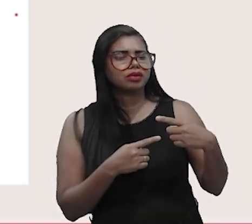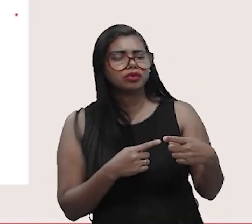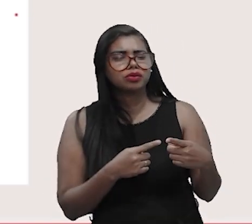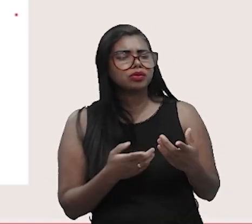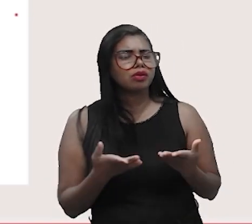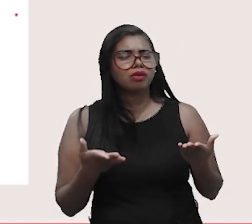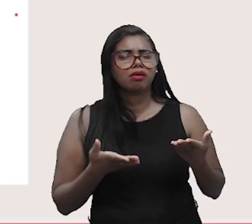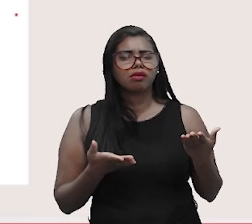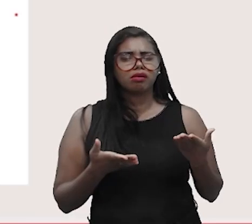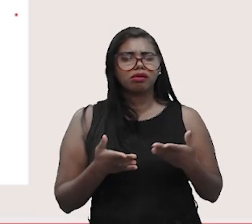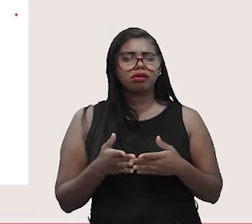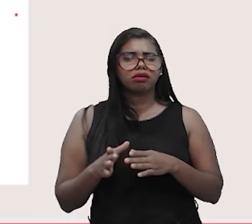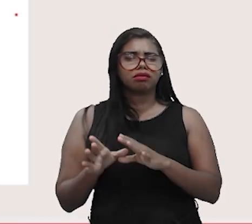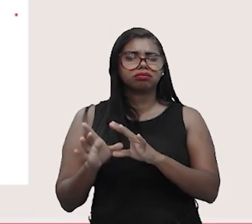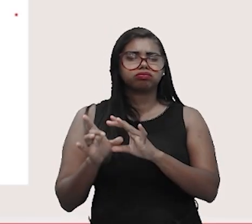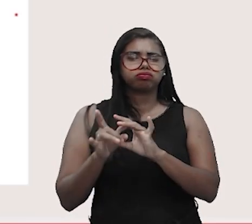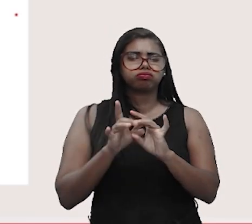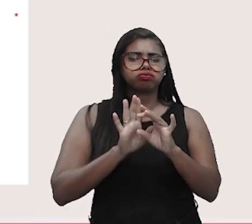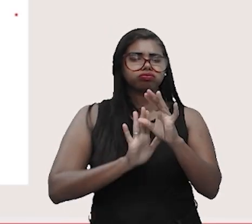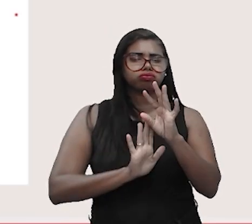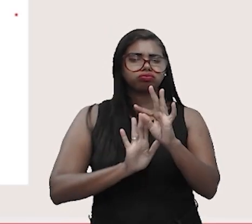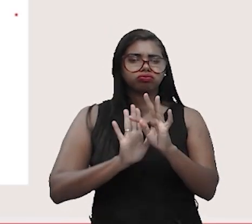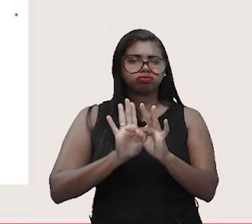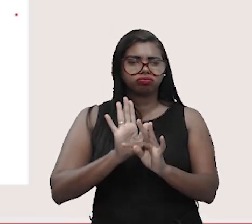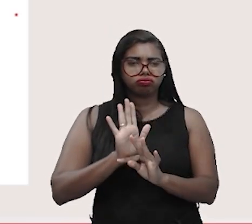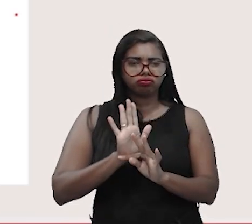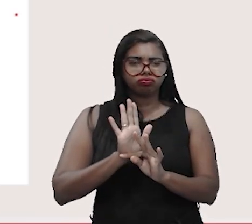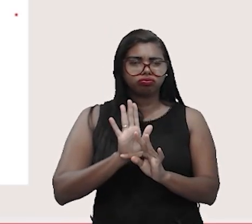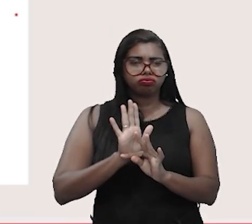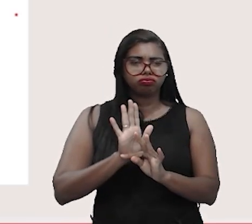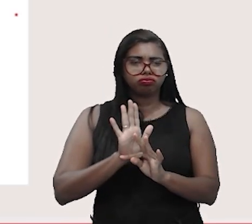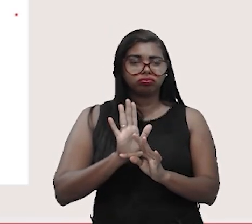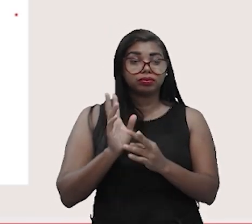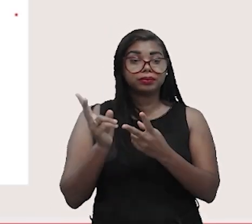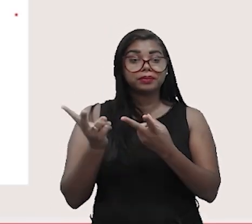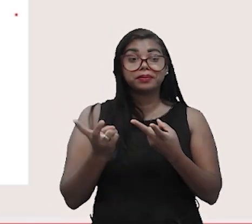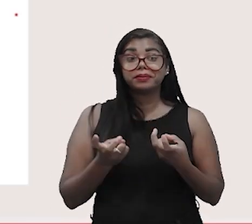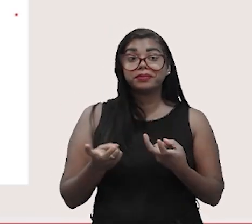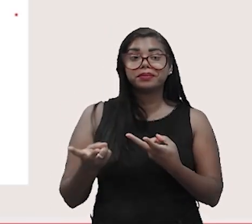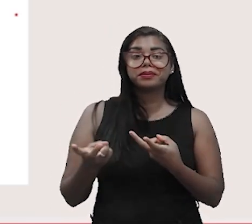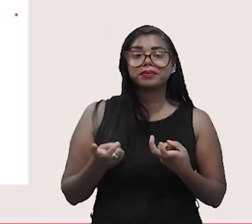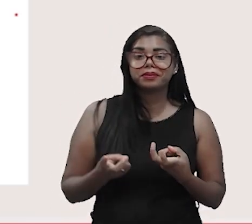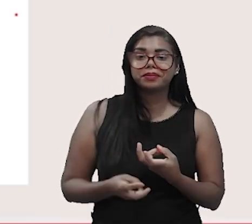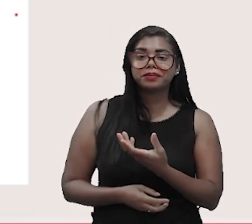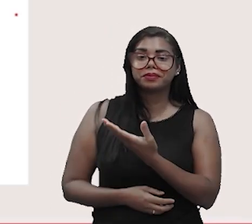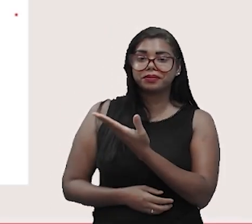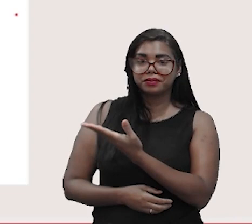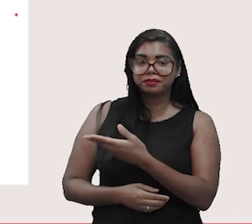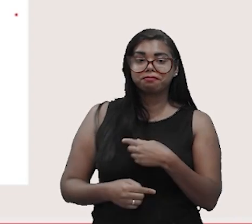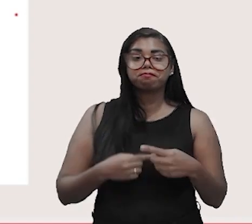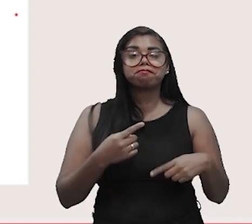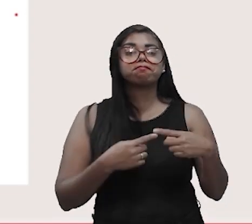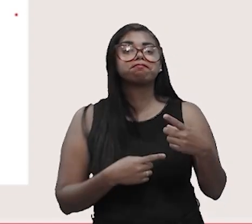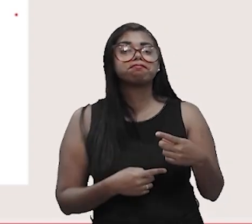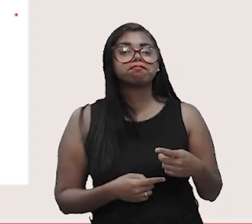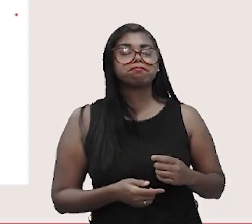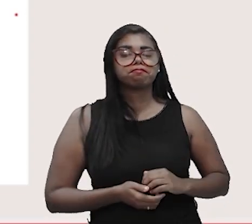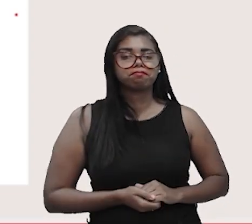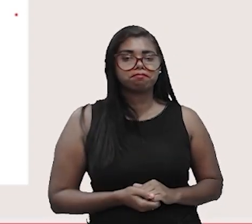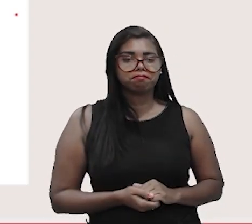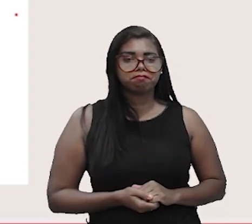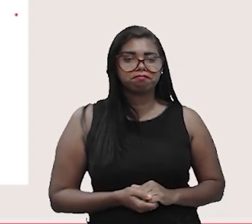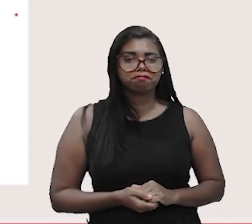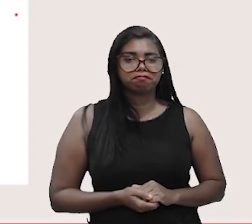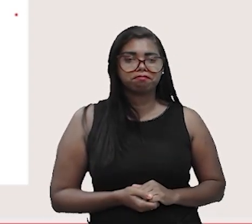passagem do texto que deixou para perceber que há esse choque de gerações? Não há, não é? O